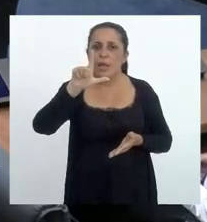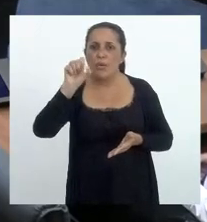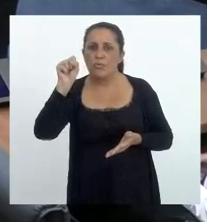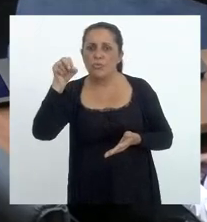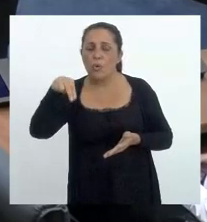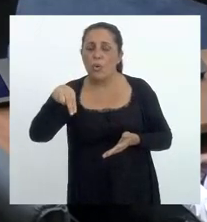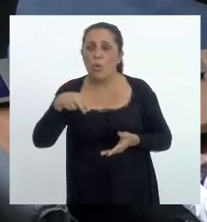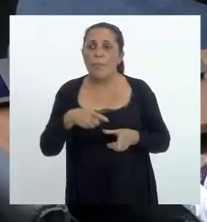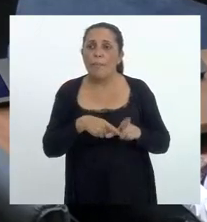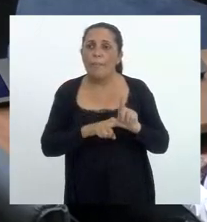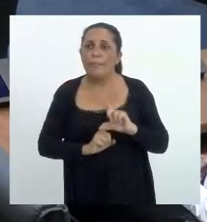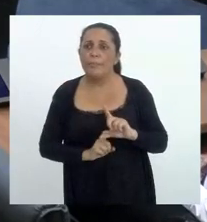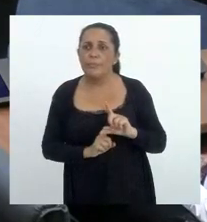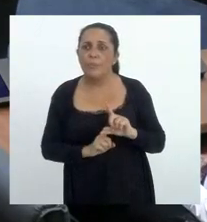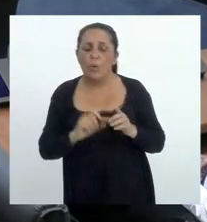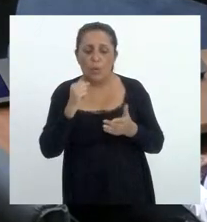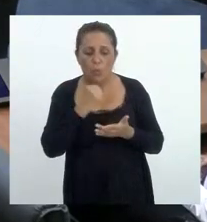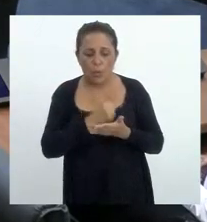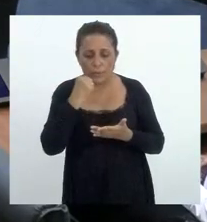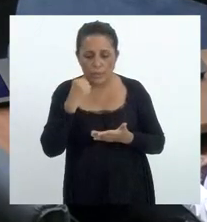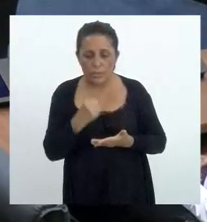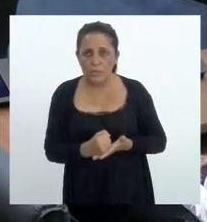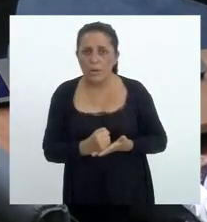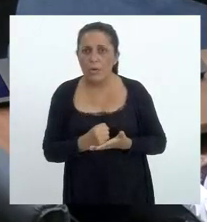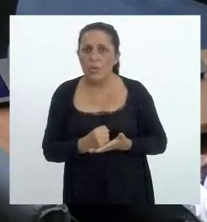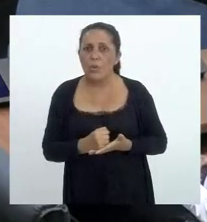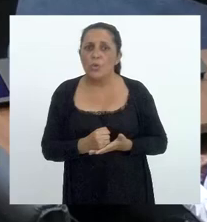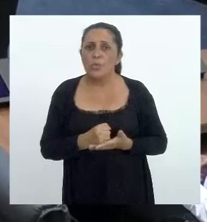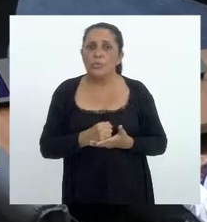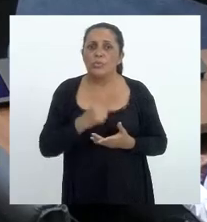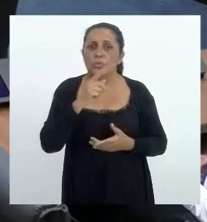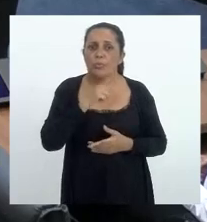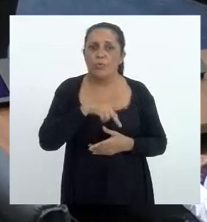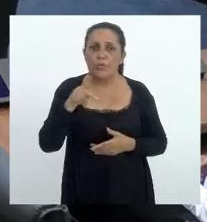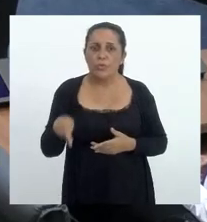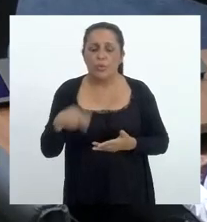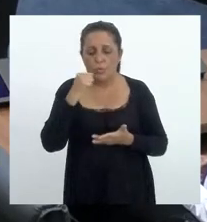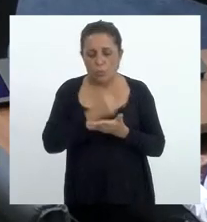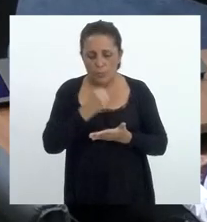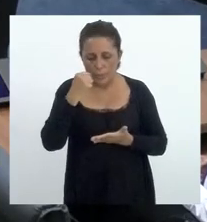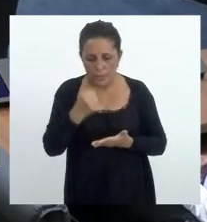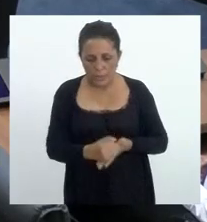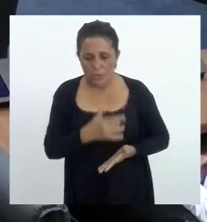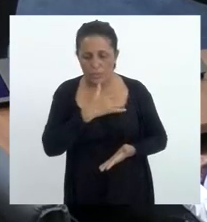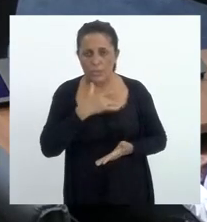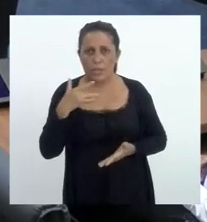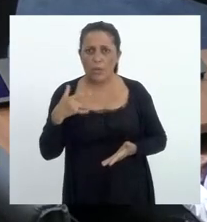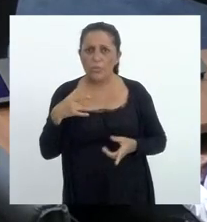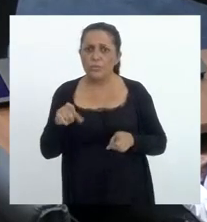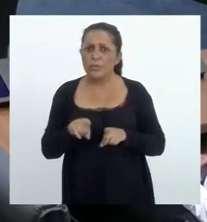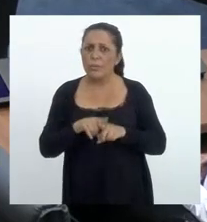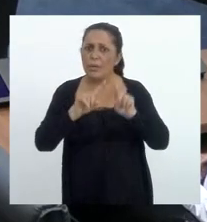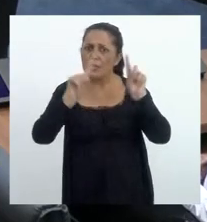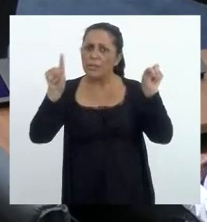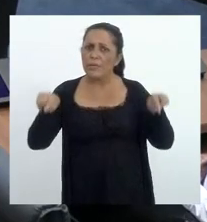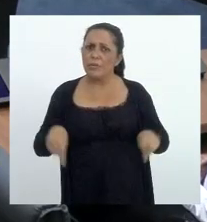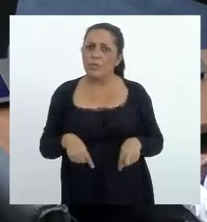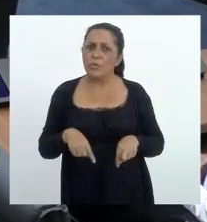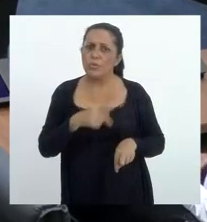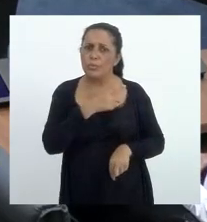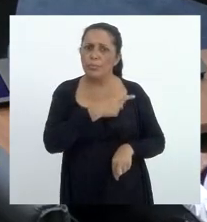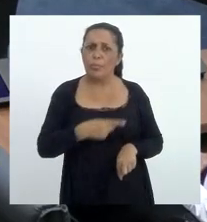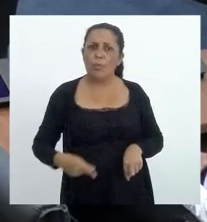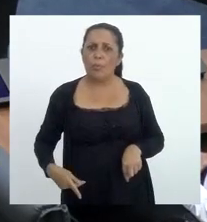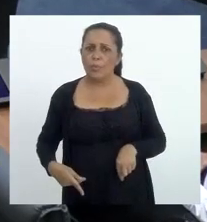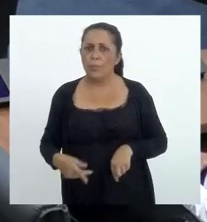perguntou. A contratação de professores e da saúde, bem como outros servidores públicos, elas constam do